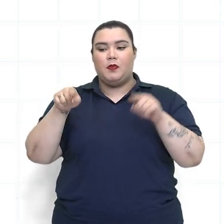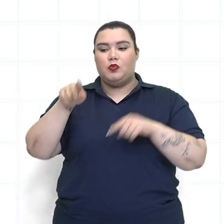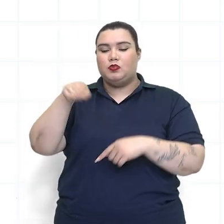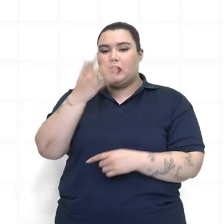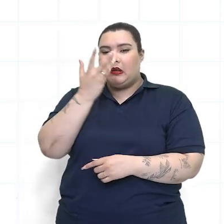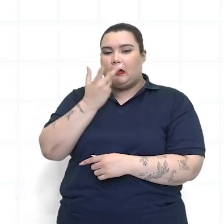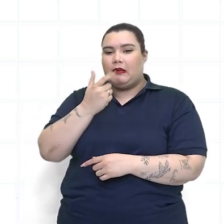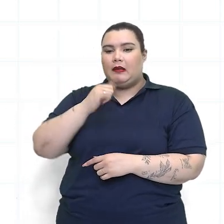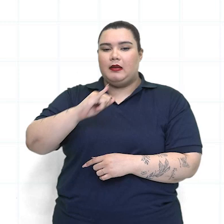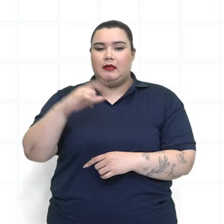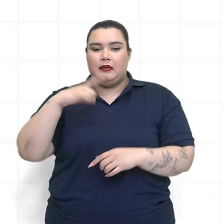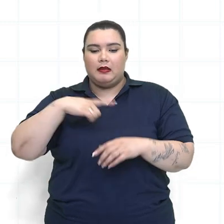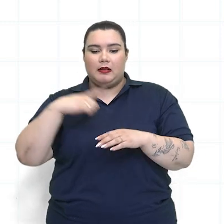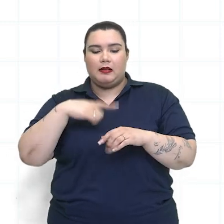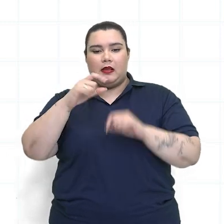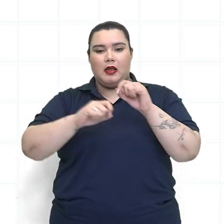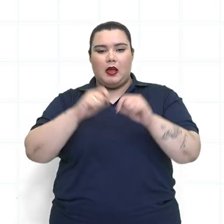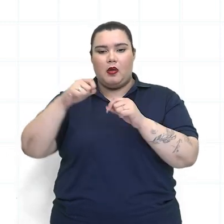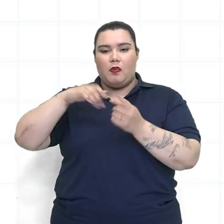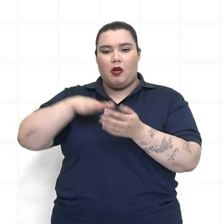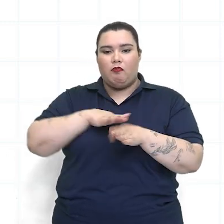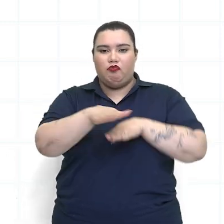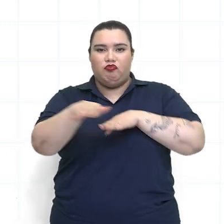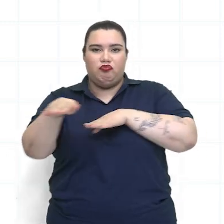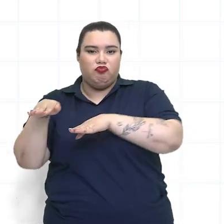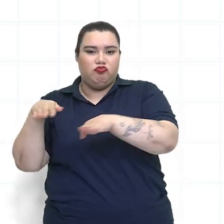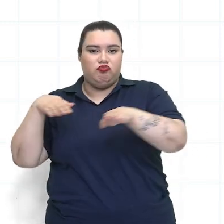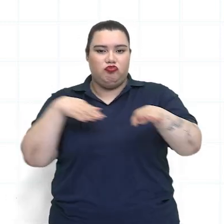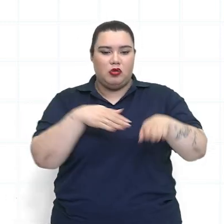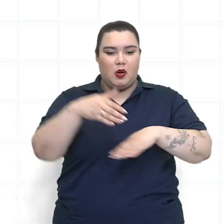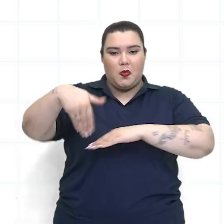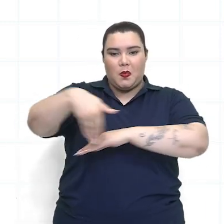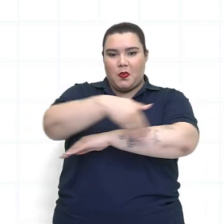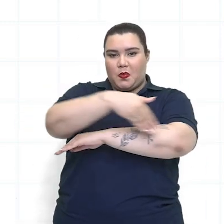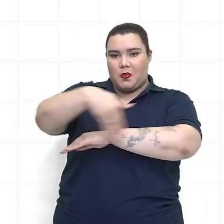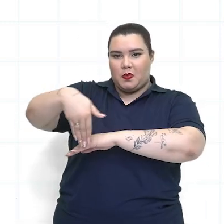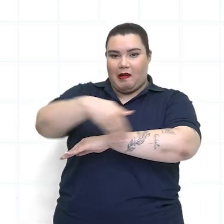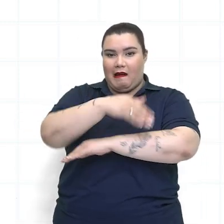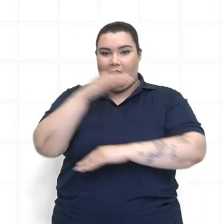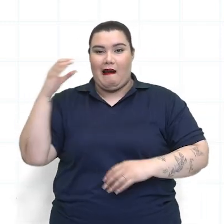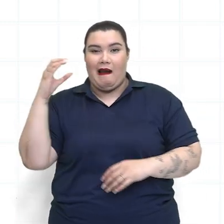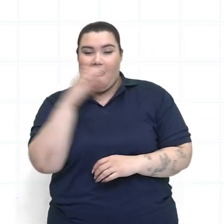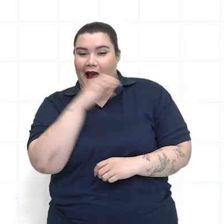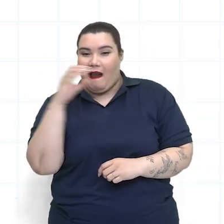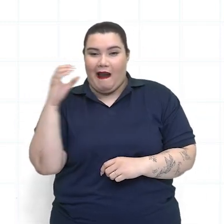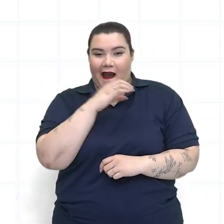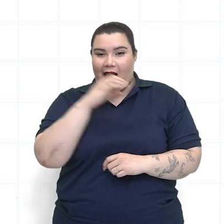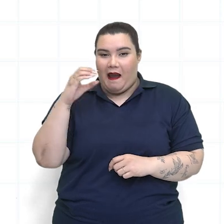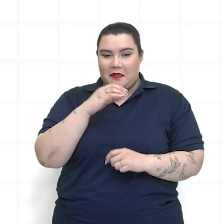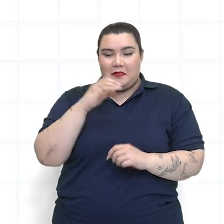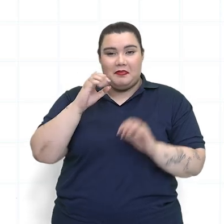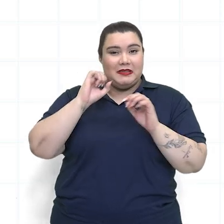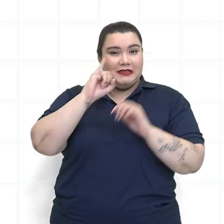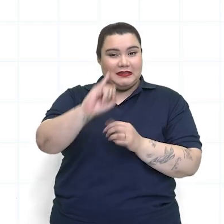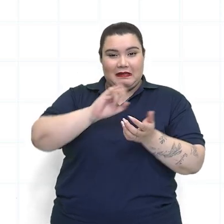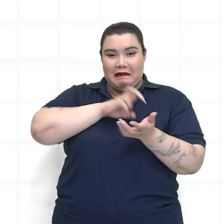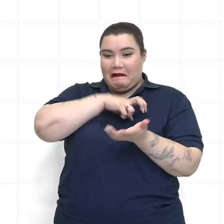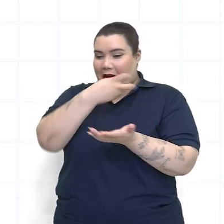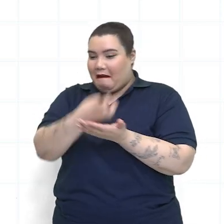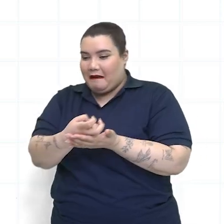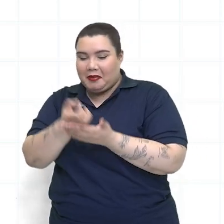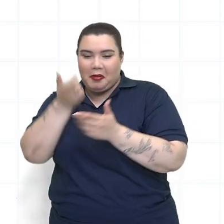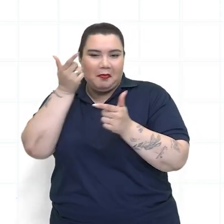deslizam de patinete pelas calçadas da rua. Vão cegos de velocidade, mesmo que quebrem